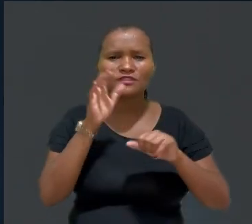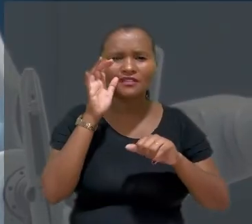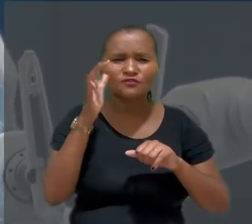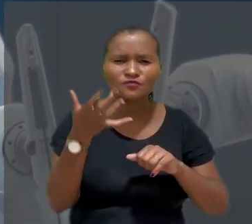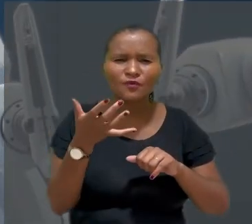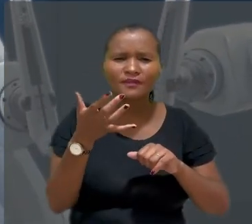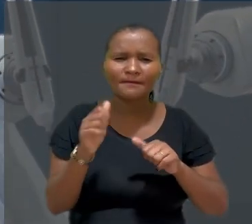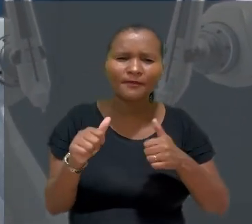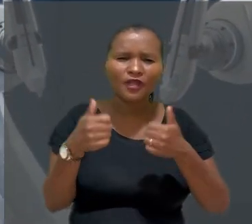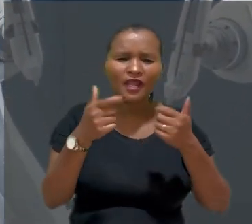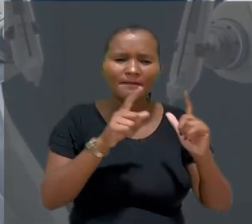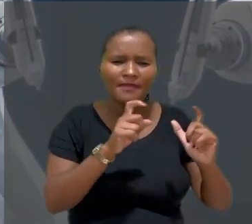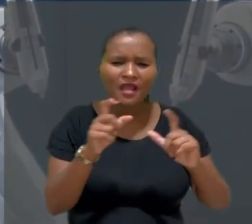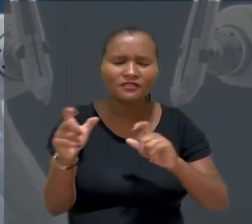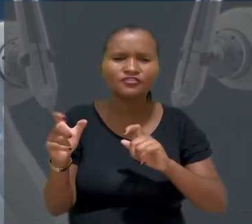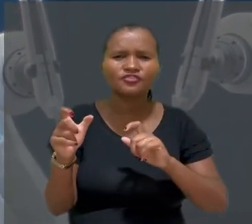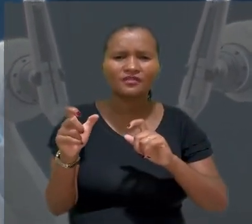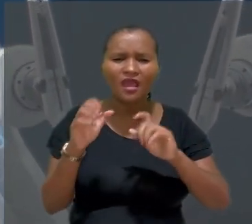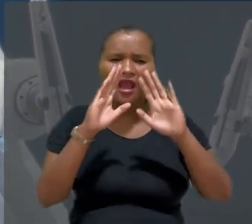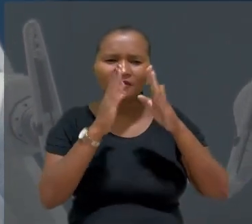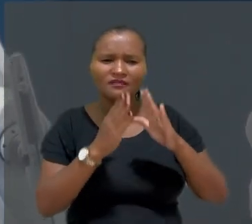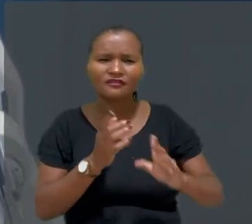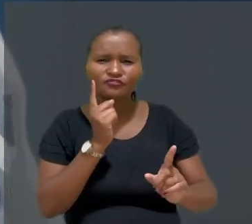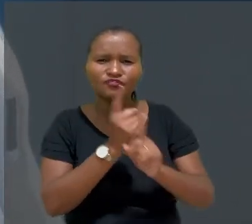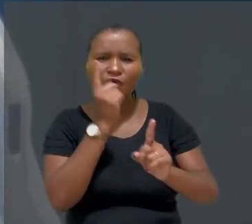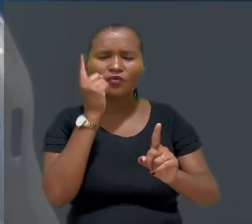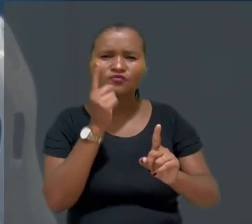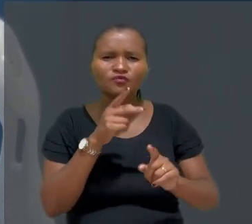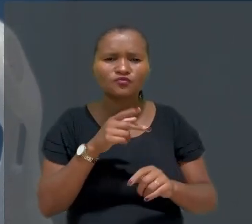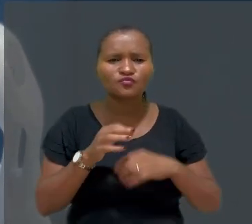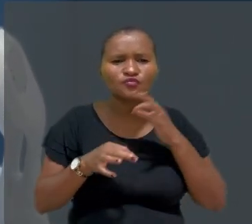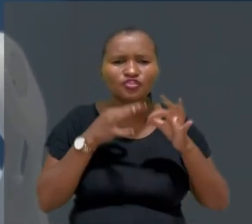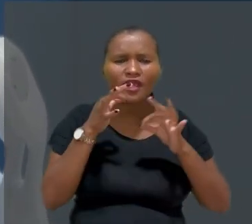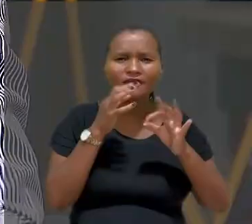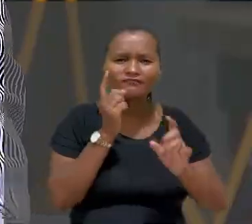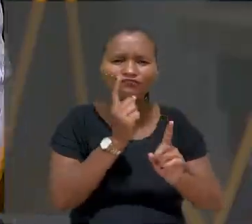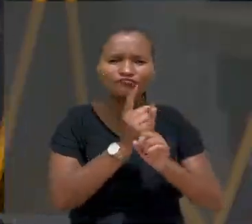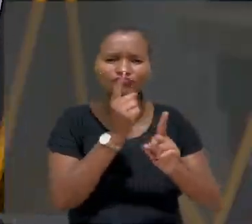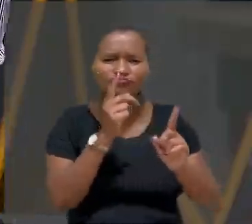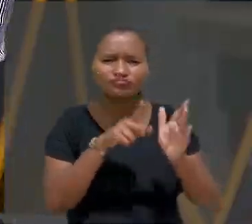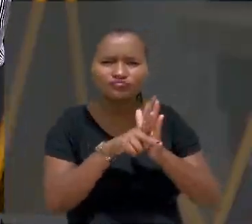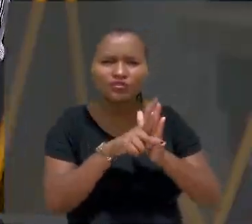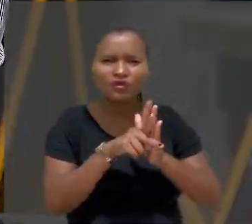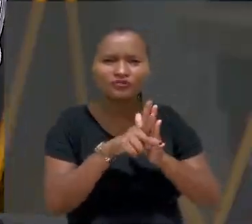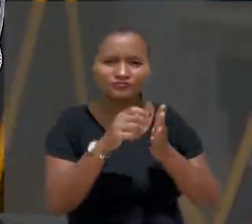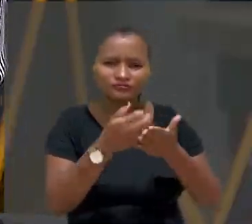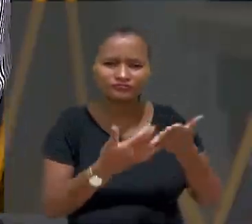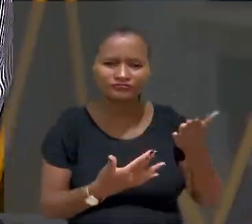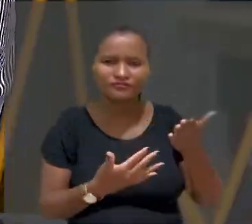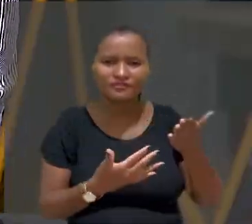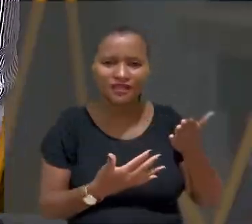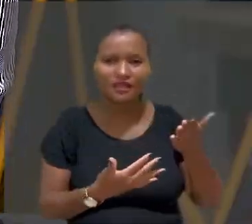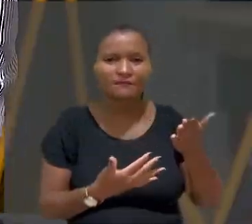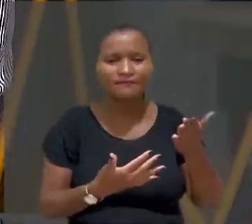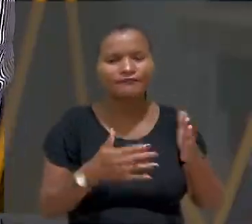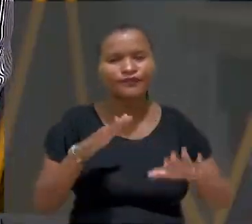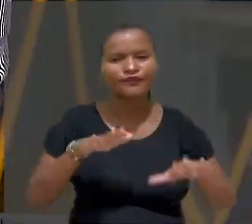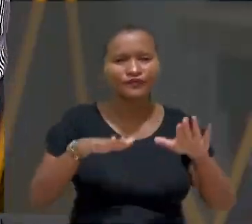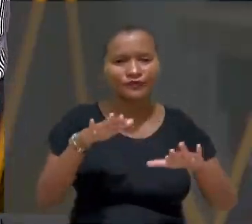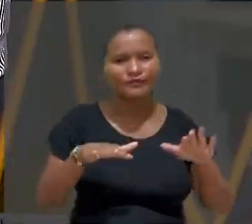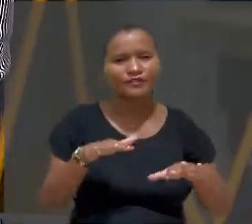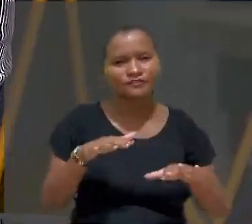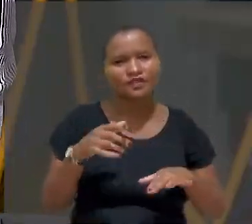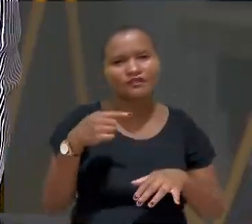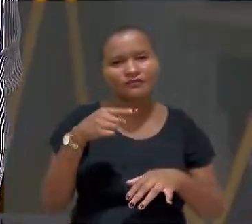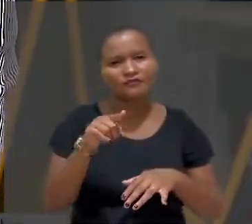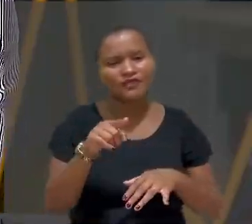imagem, faz análise de diagnósticos, sugere diagnósticos. Então isso provavelmente deve ser o que